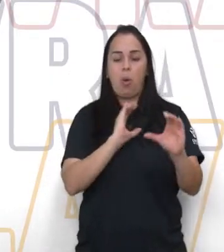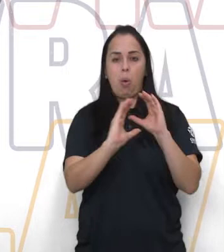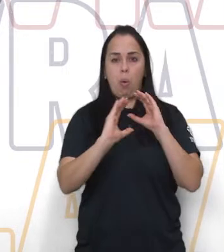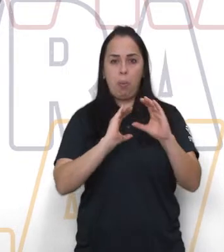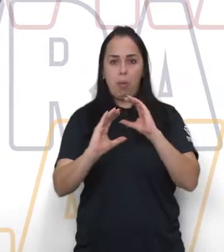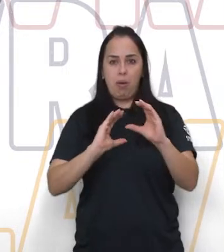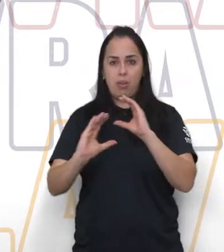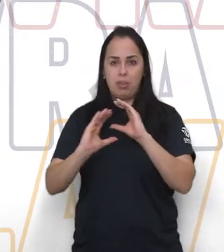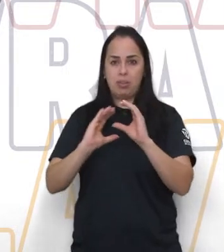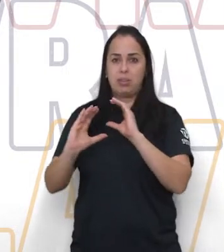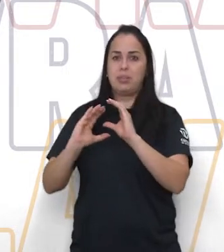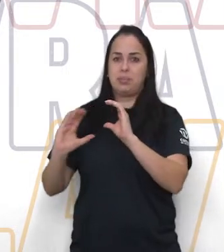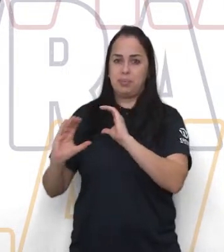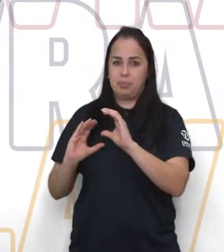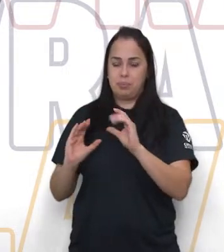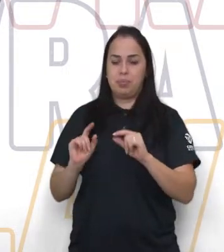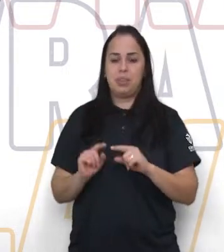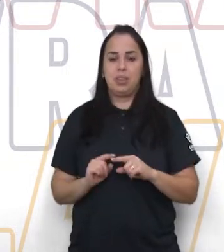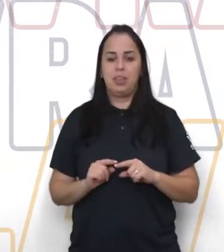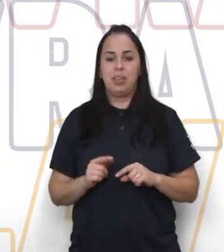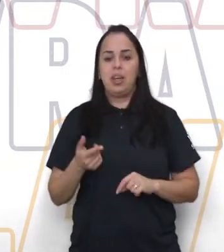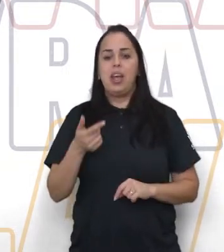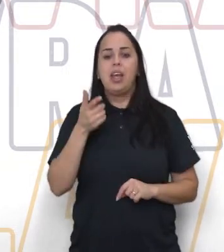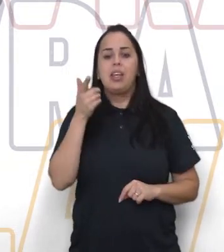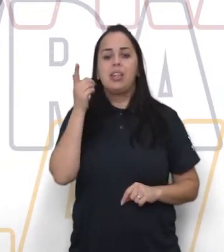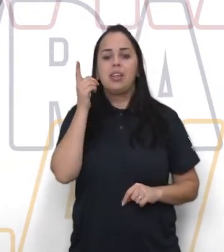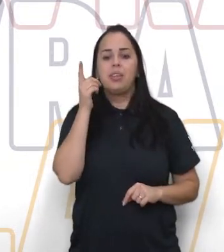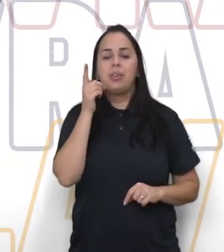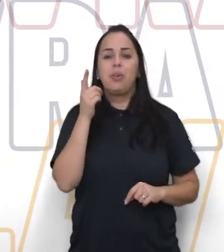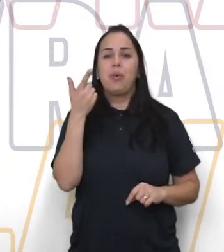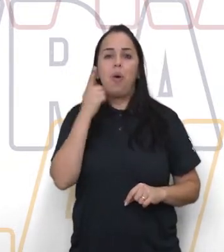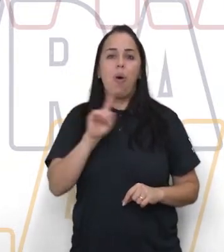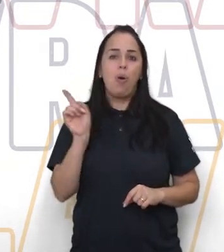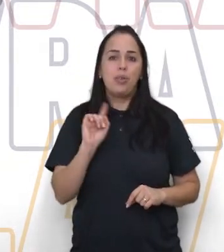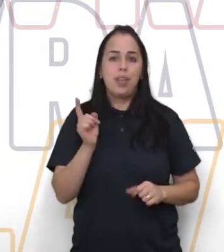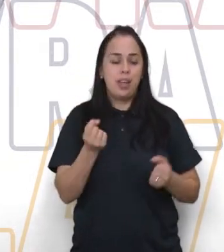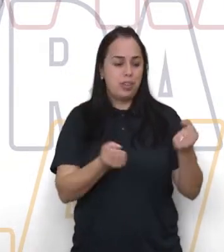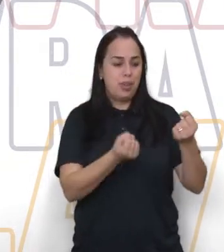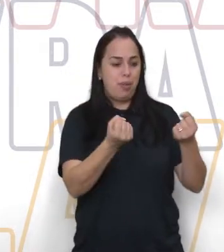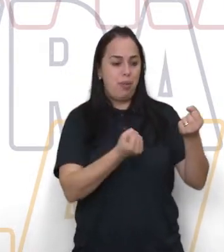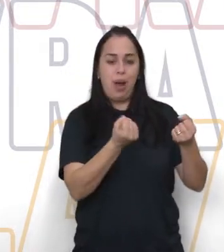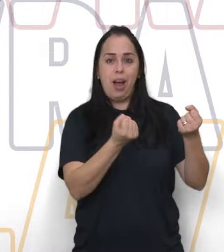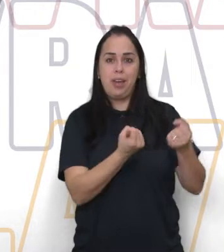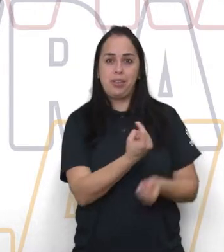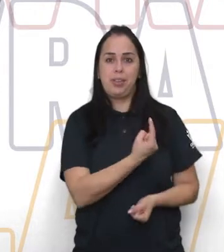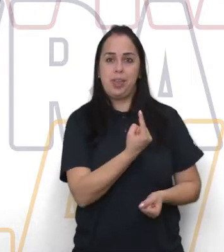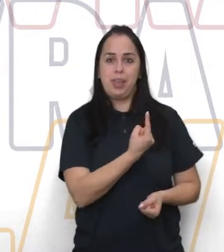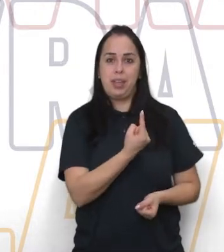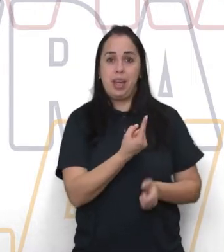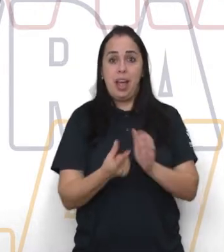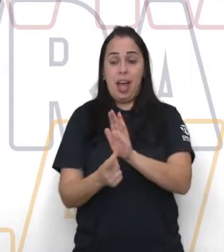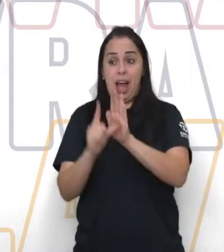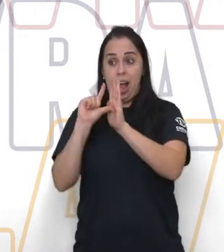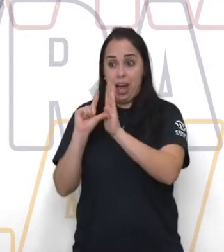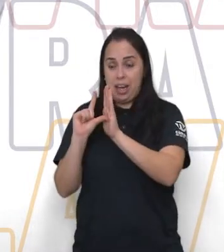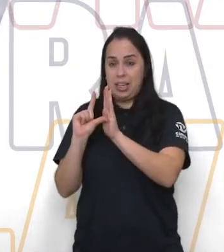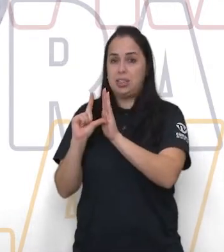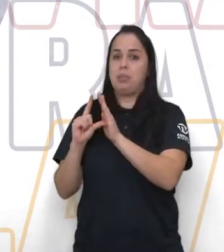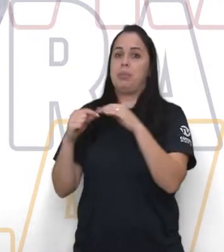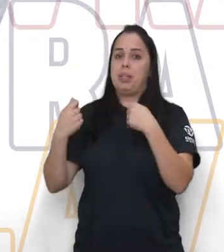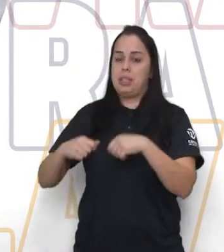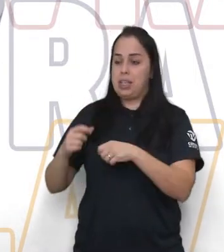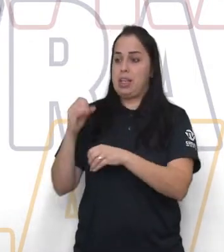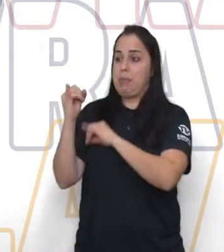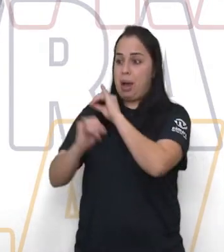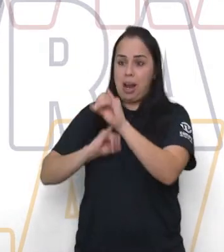das Comunicações né telecomunicações mas você não consegue fazer um carro andar sozinho se você não tiver uma